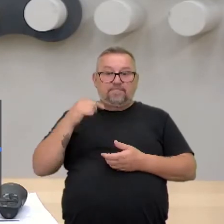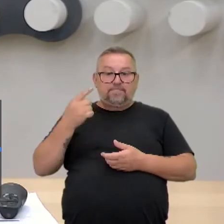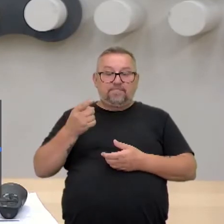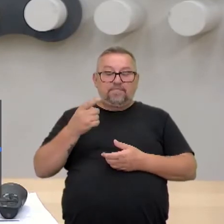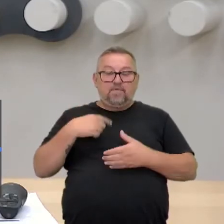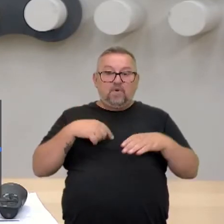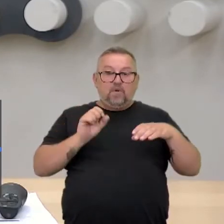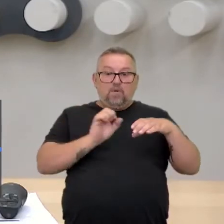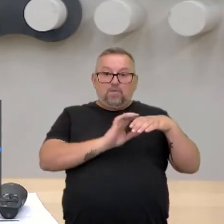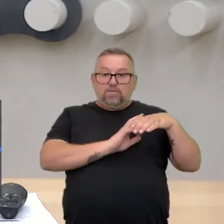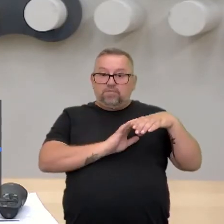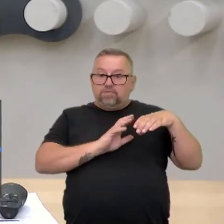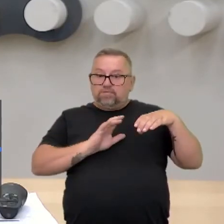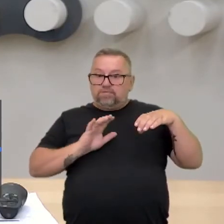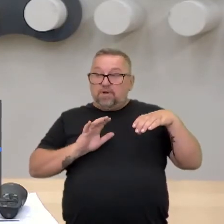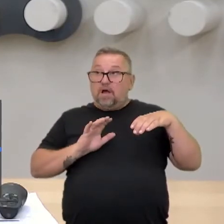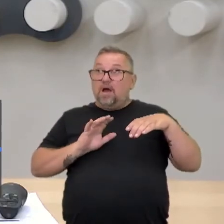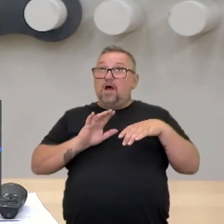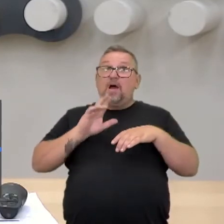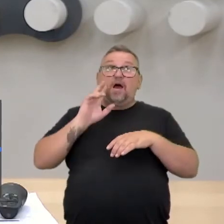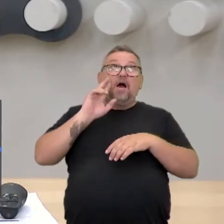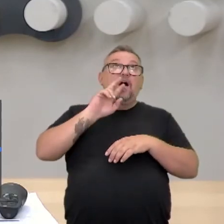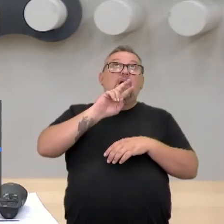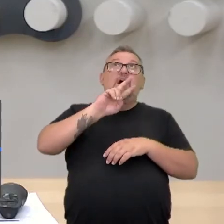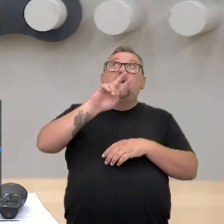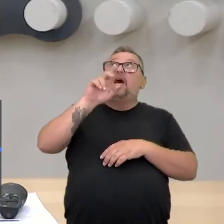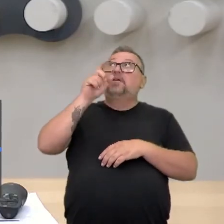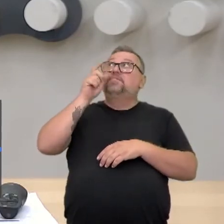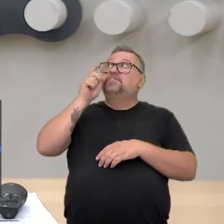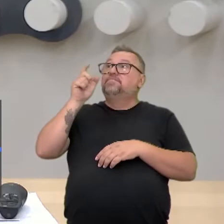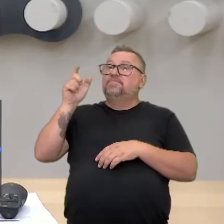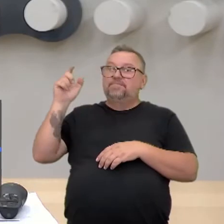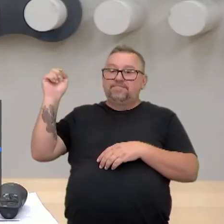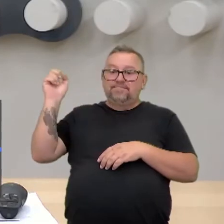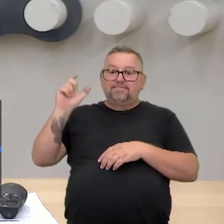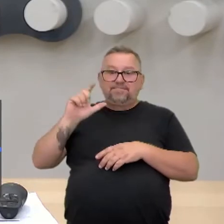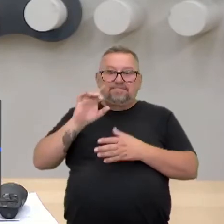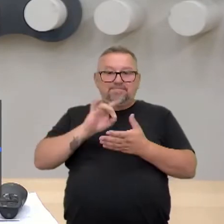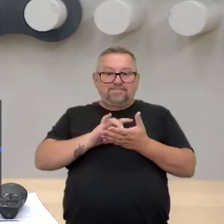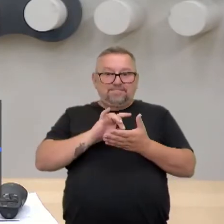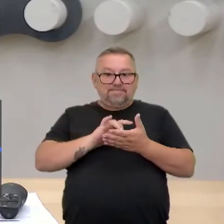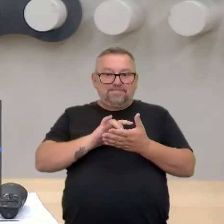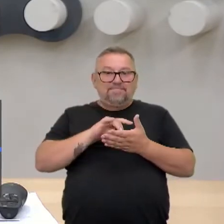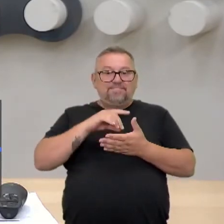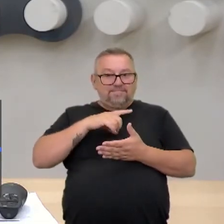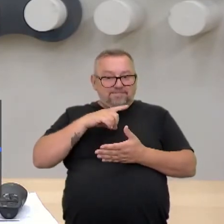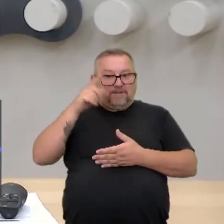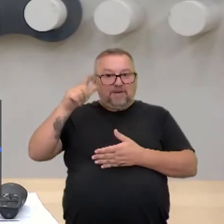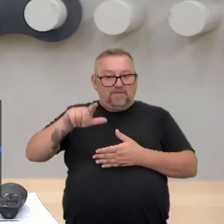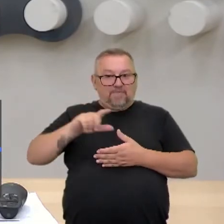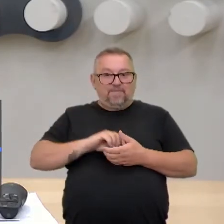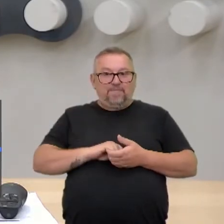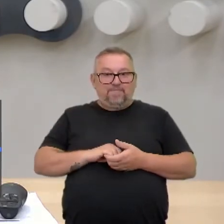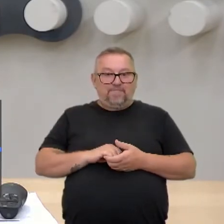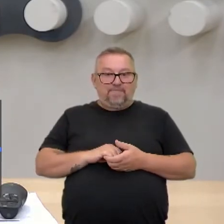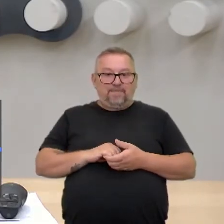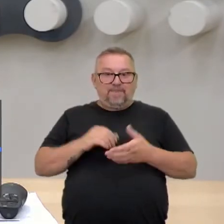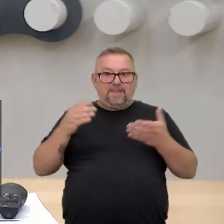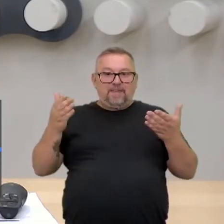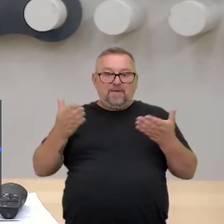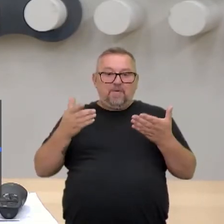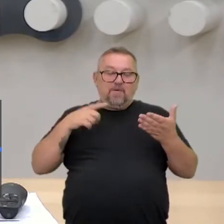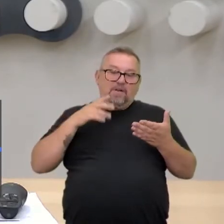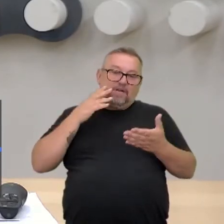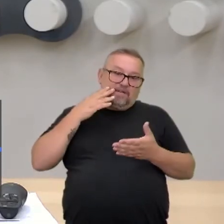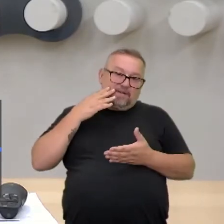dirigem para fora da caverna eles percebem que a luz a realidade é verdade realmente estavam lá fora e agora